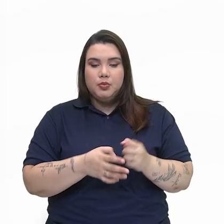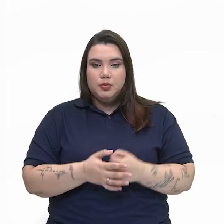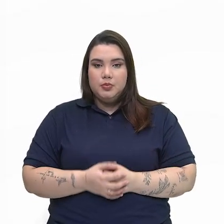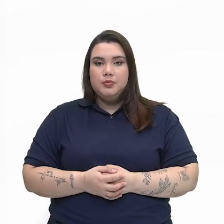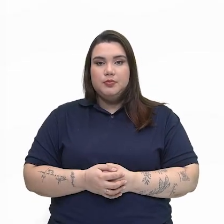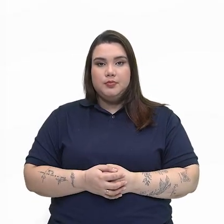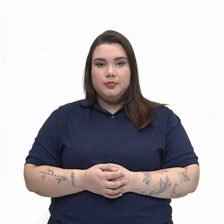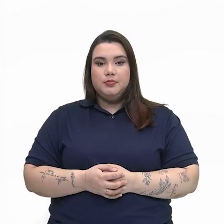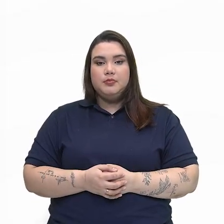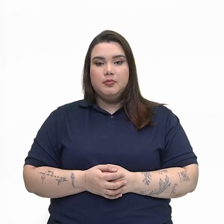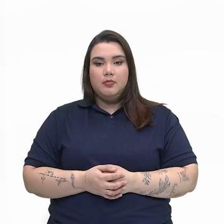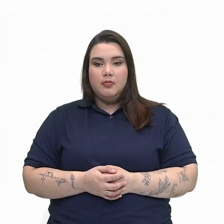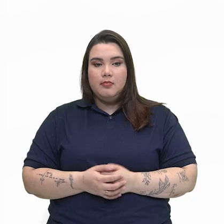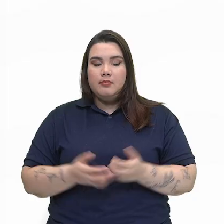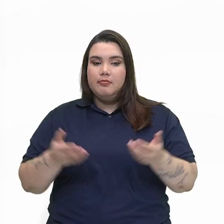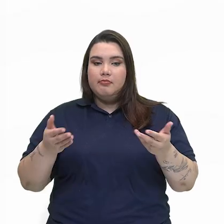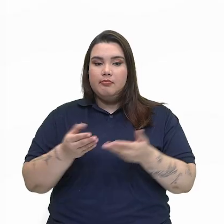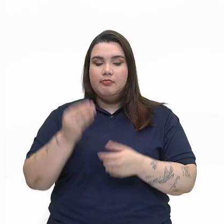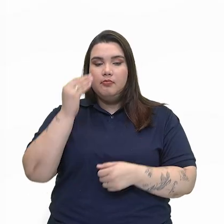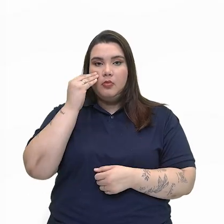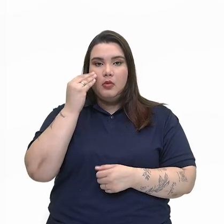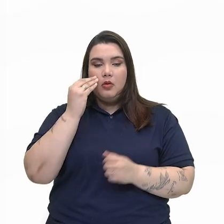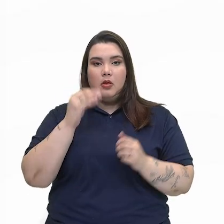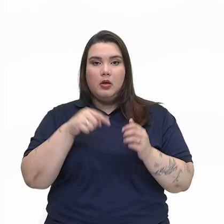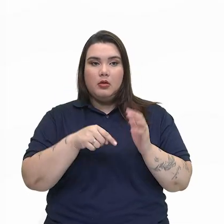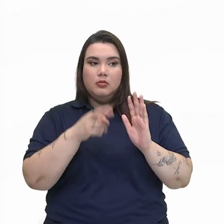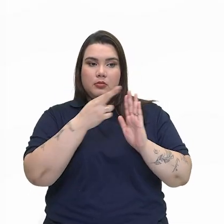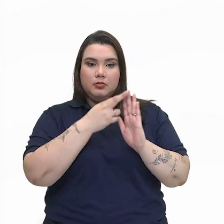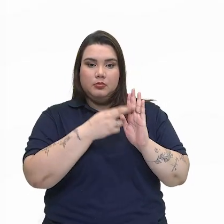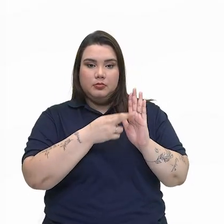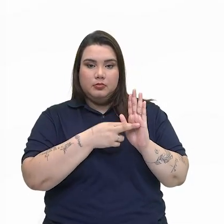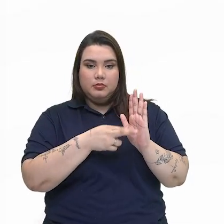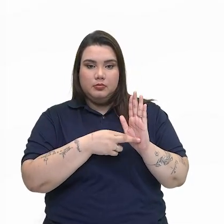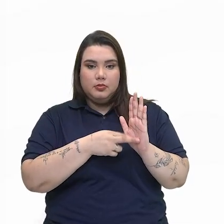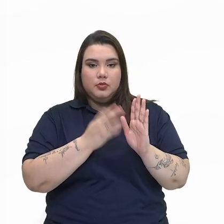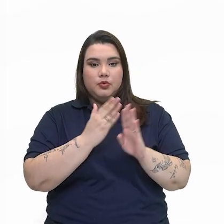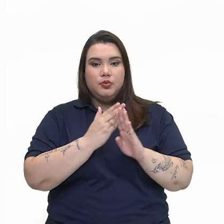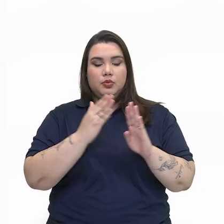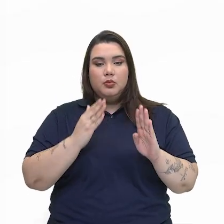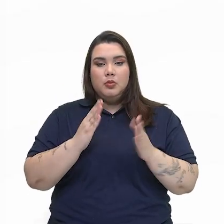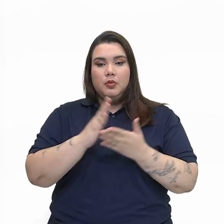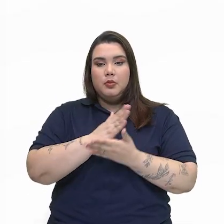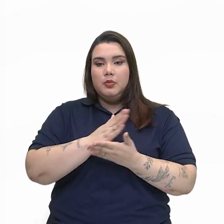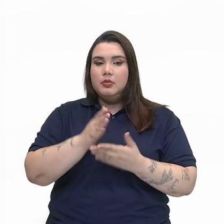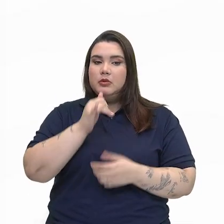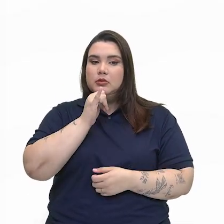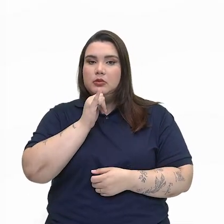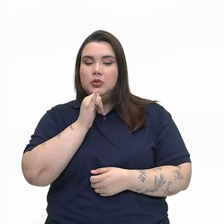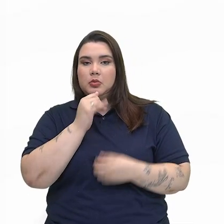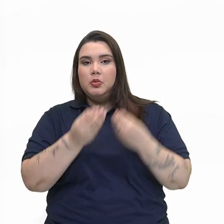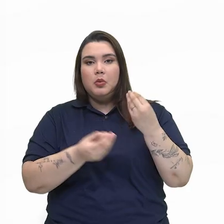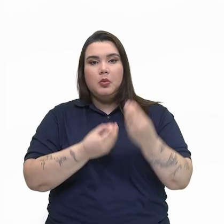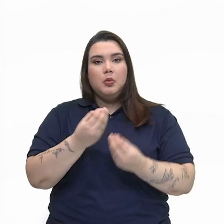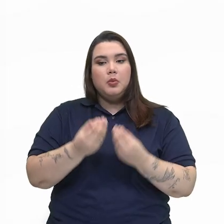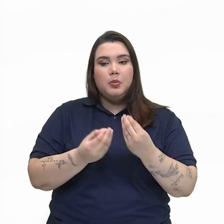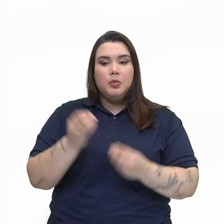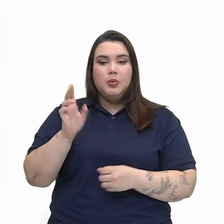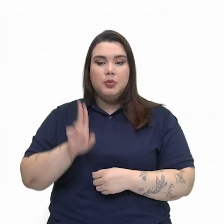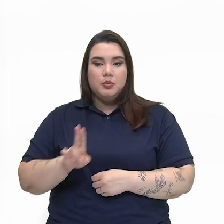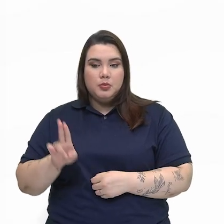mantida. Vamos conhecer essas regras e conferir alguns exemplos de como